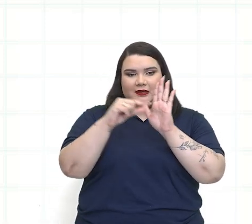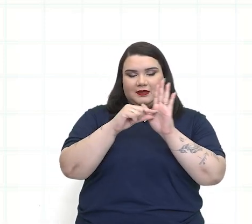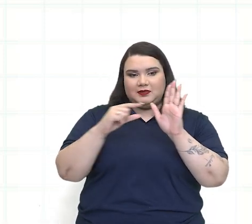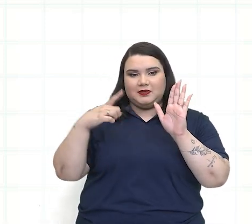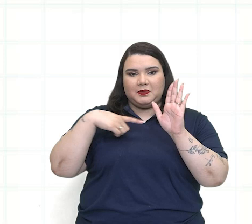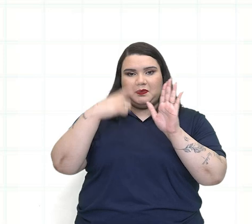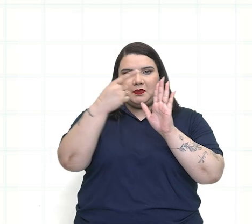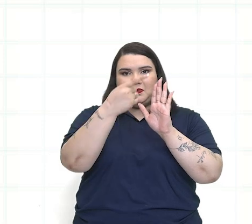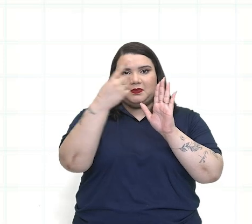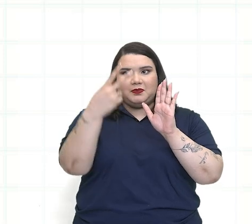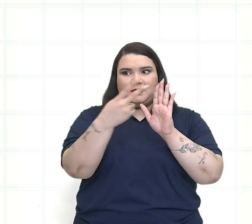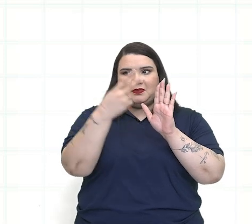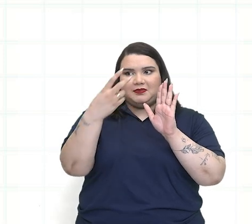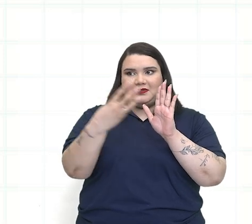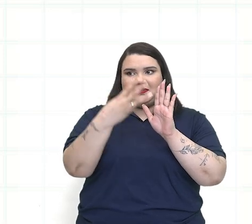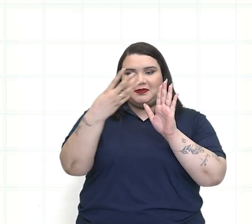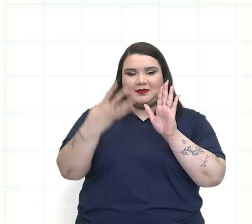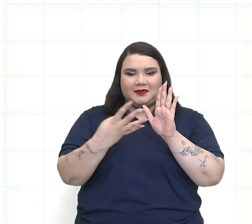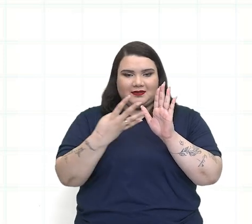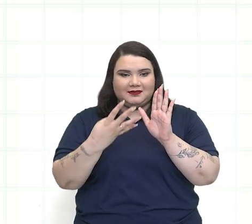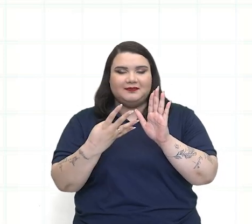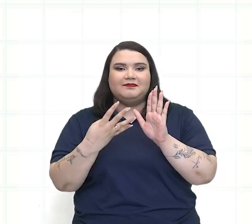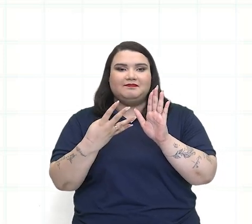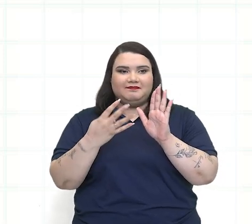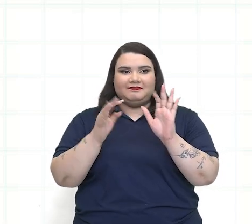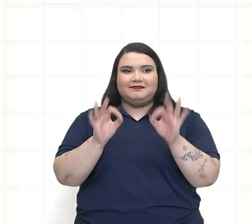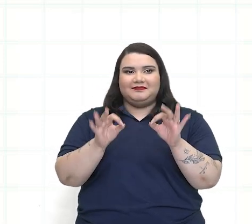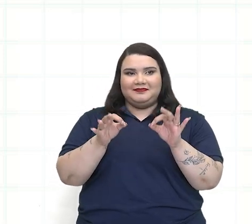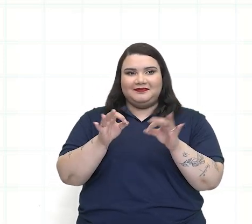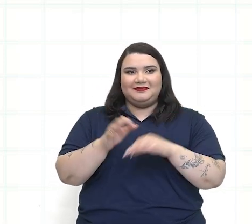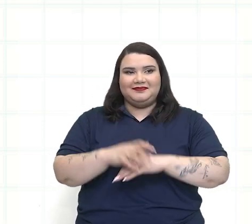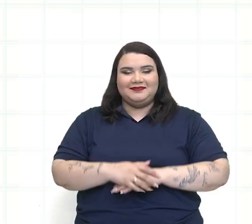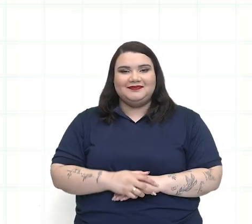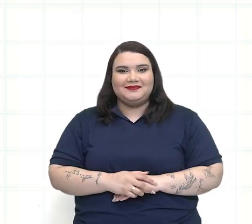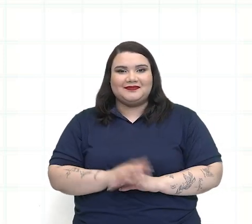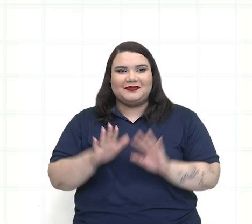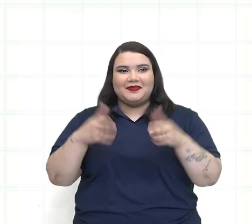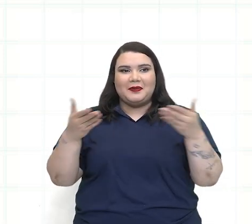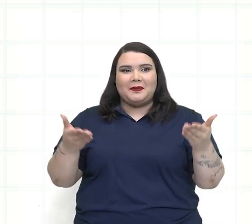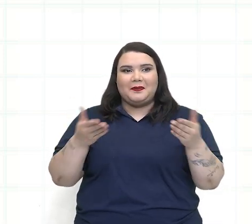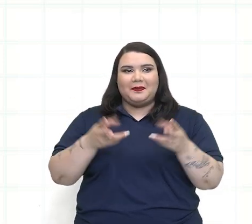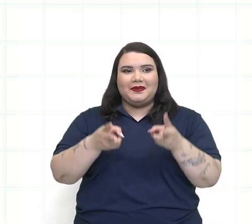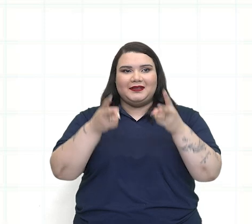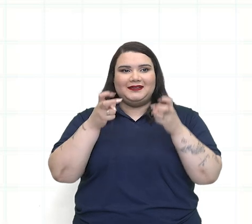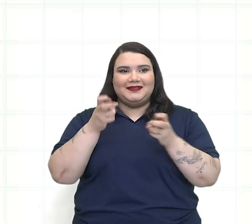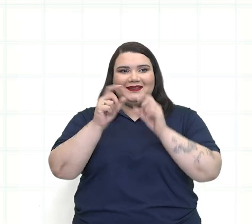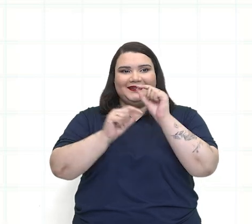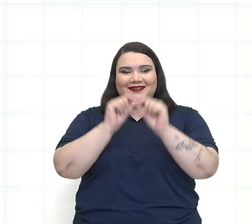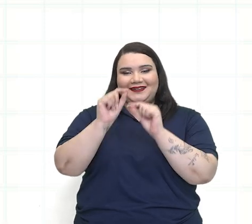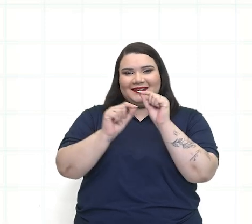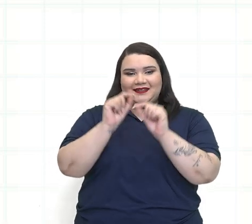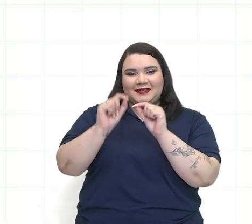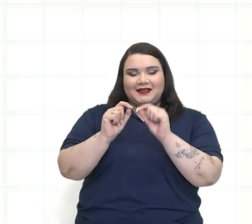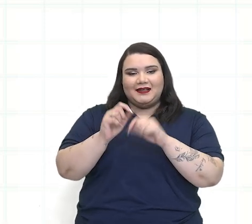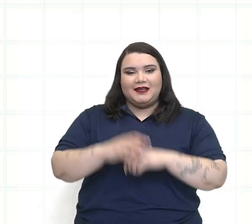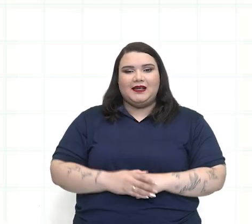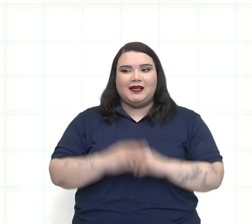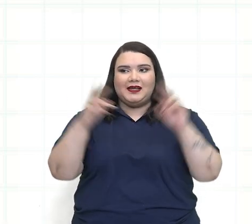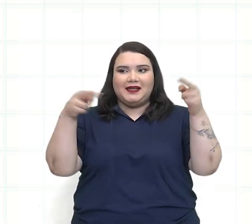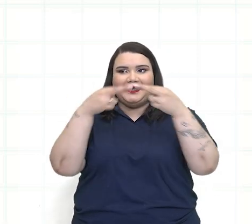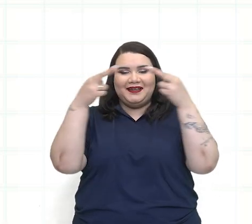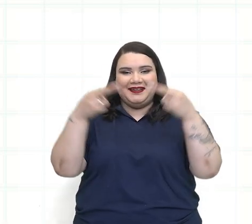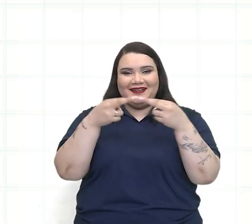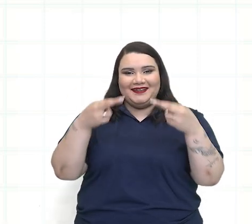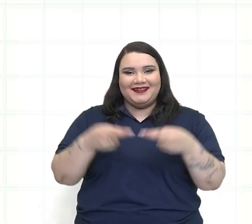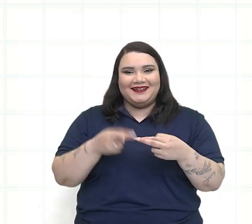2, 3, 4, tá? 4 versos. Observaram que nós temos também as rimas, ó, chora agora,